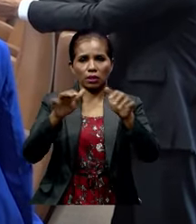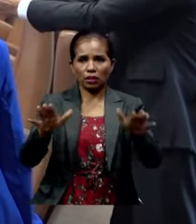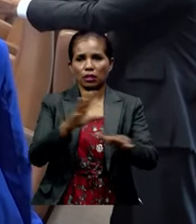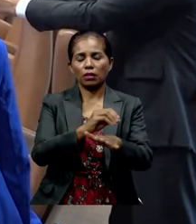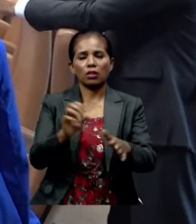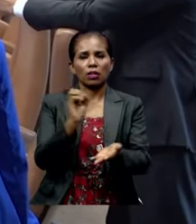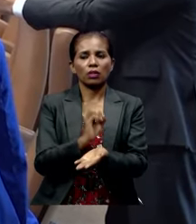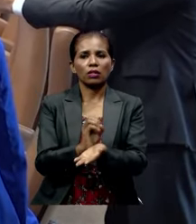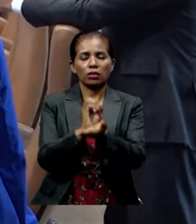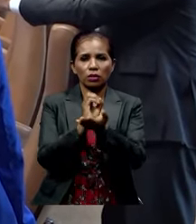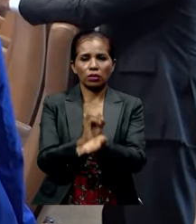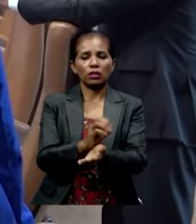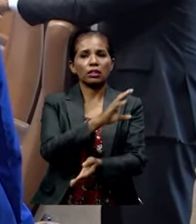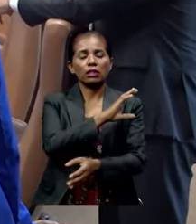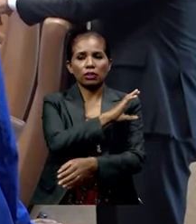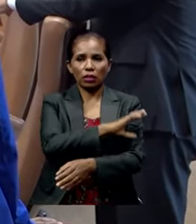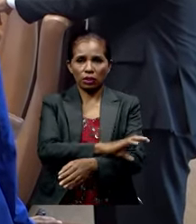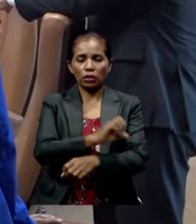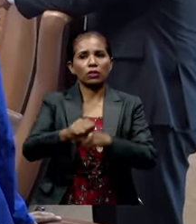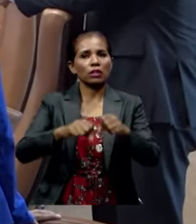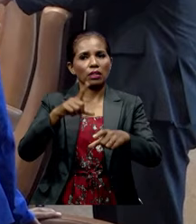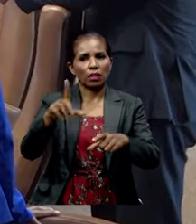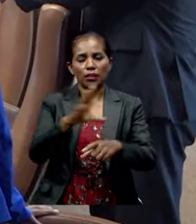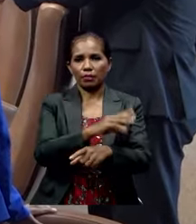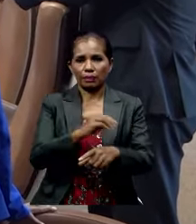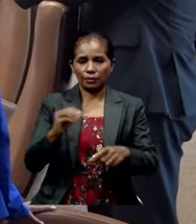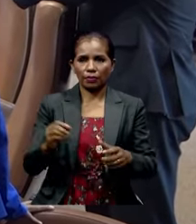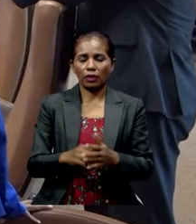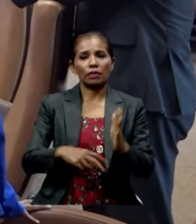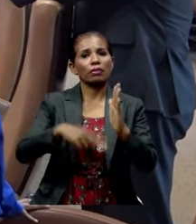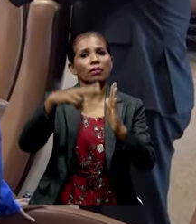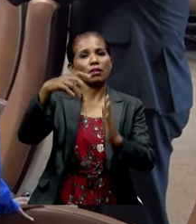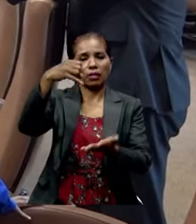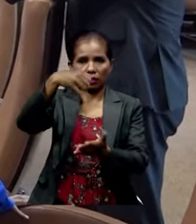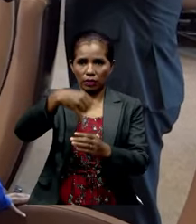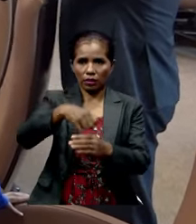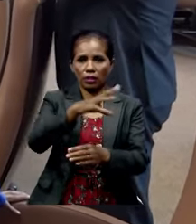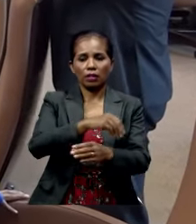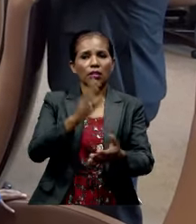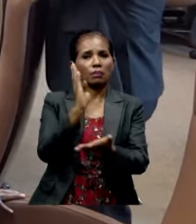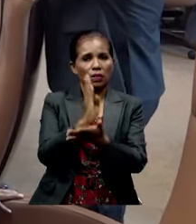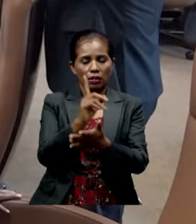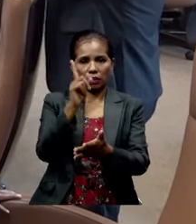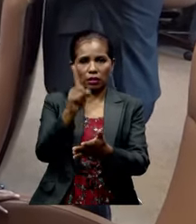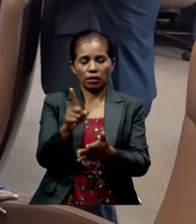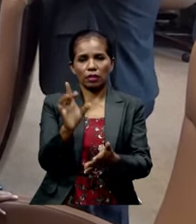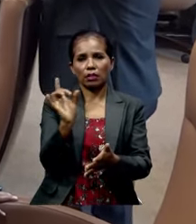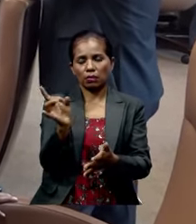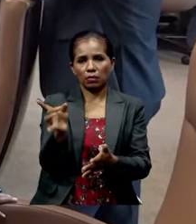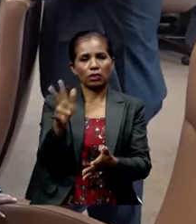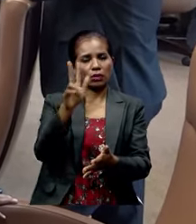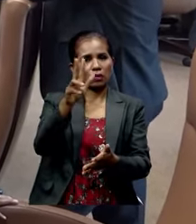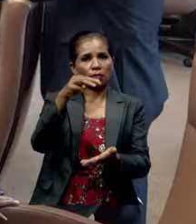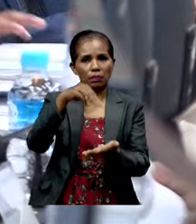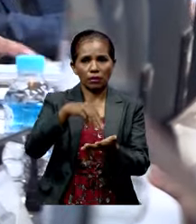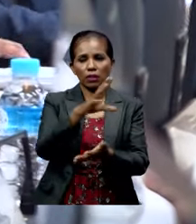no segurança social, lá inclui fundo reserva segurança social, valor ida né, inclui dotação bilhão ida ponto val nulo recintolo, a